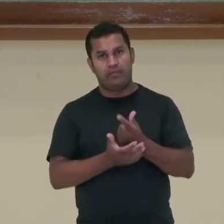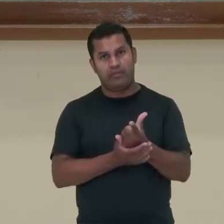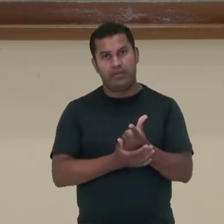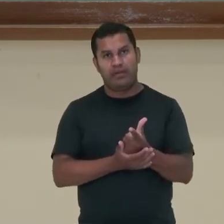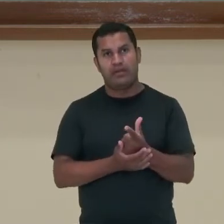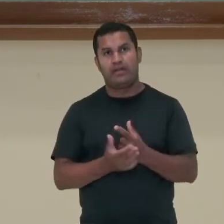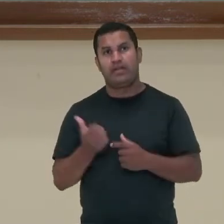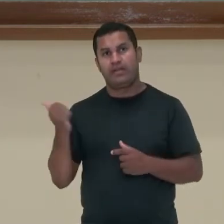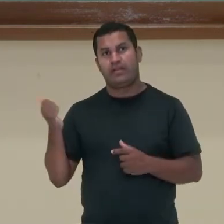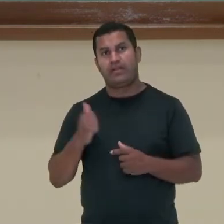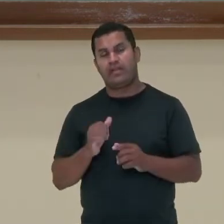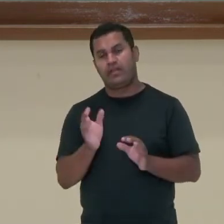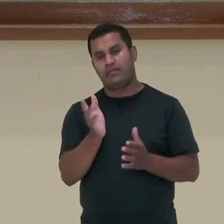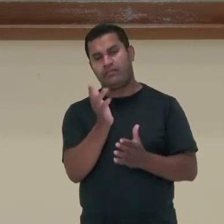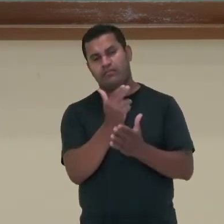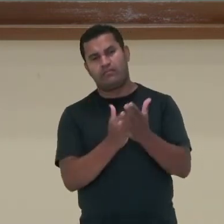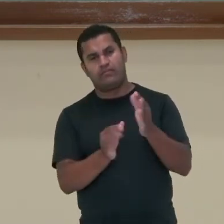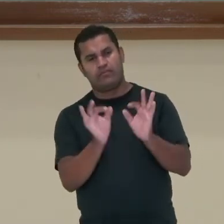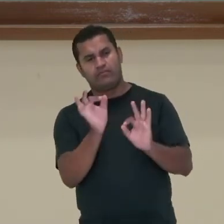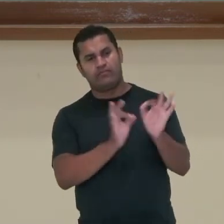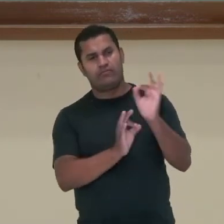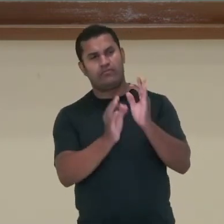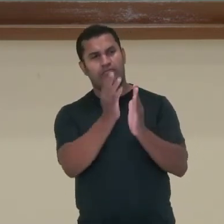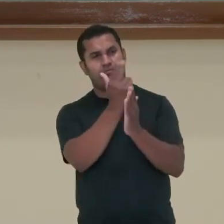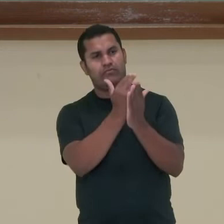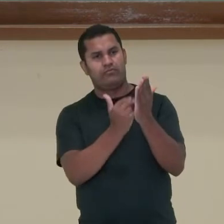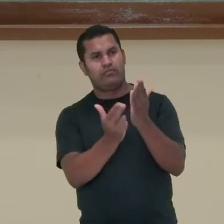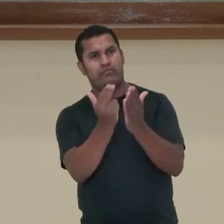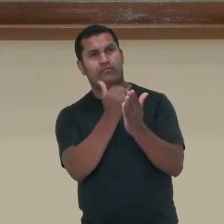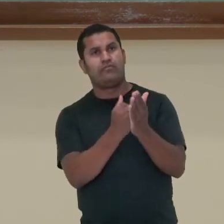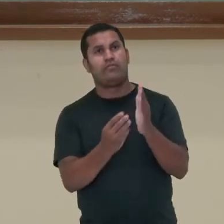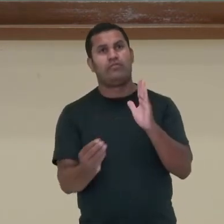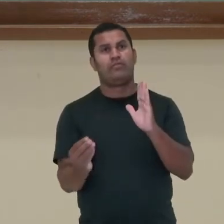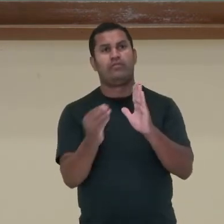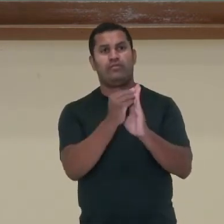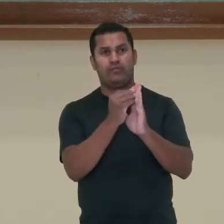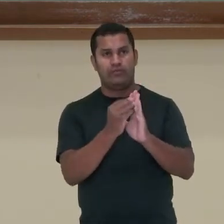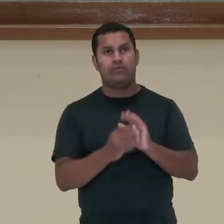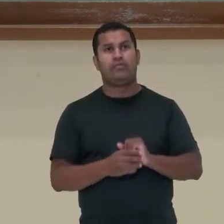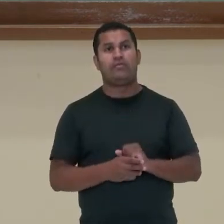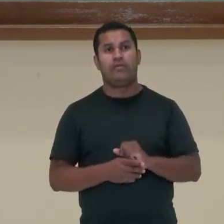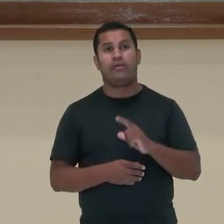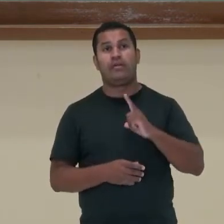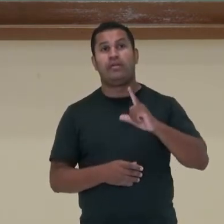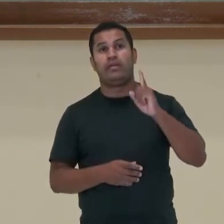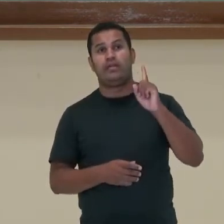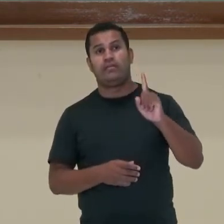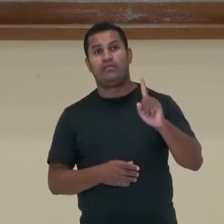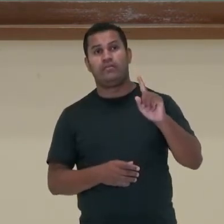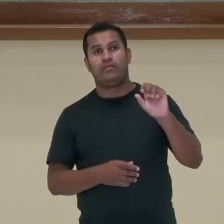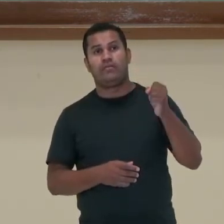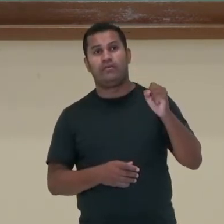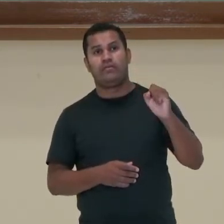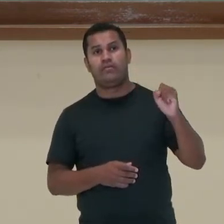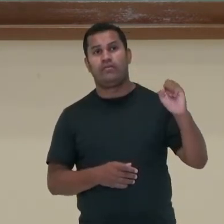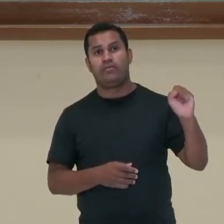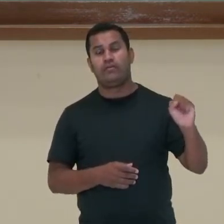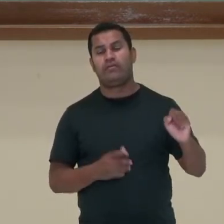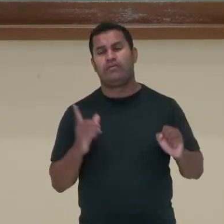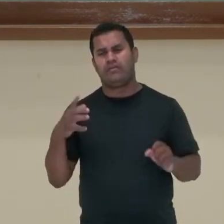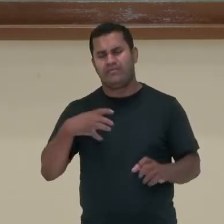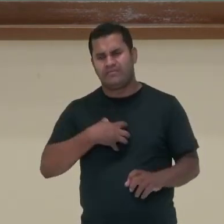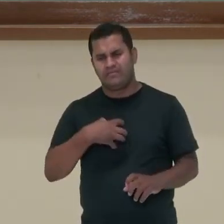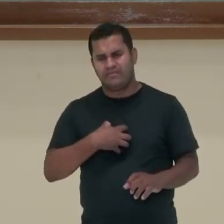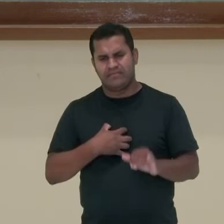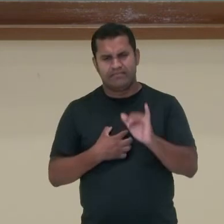de bipolaridade, vindo a se internar voluntariamente em 1888 após um surto que ele fez a mutilação da própria orelha. Lembrando que